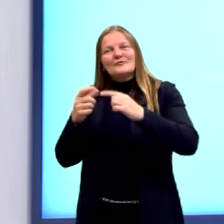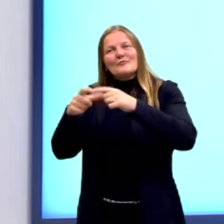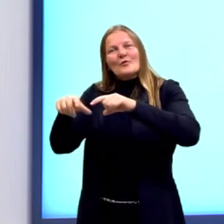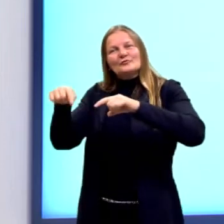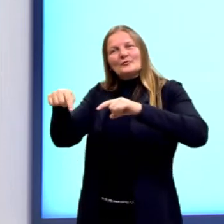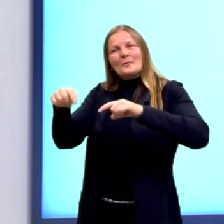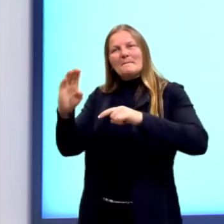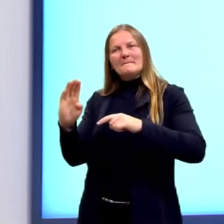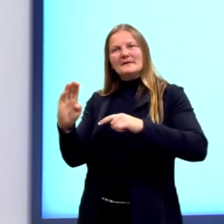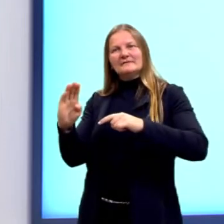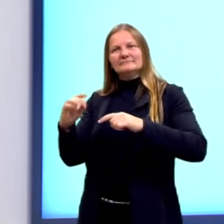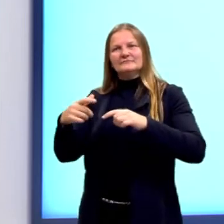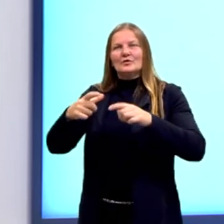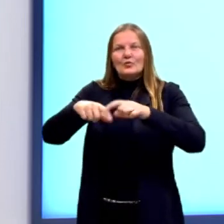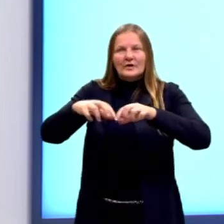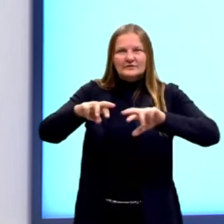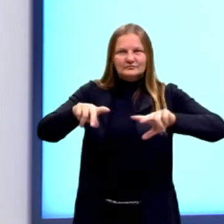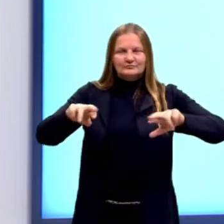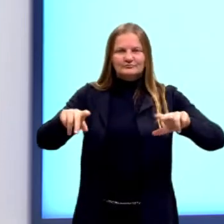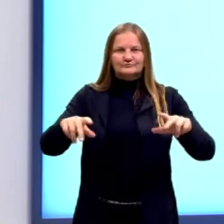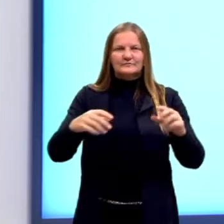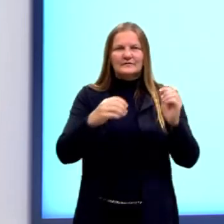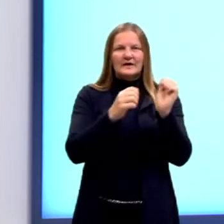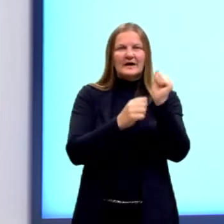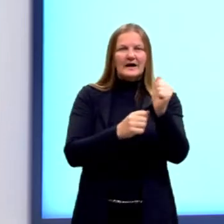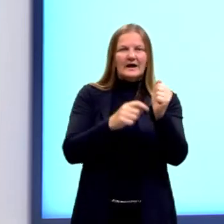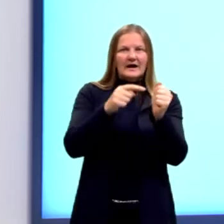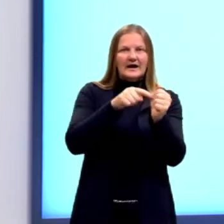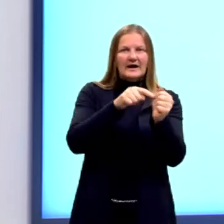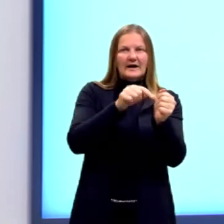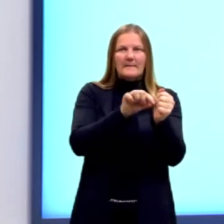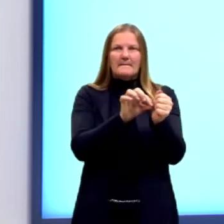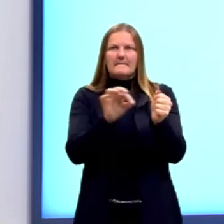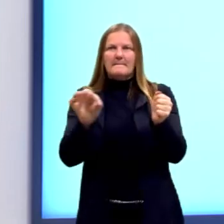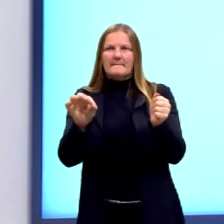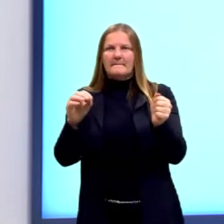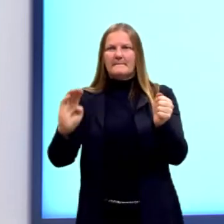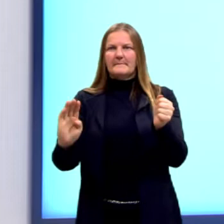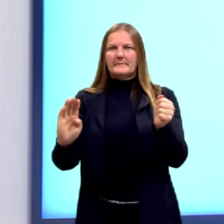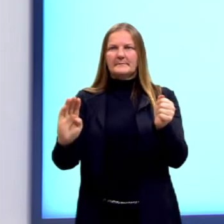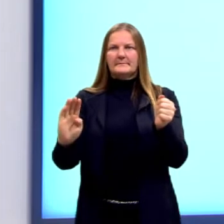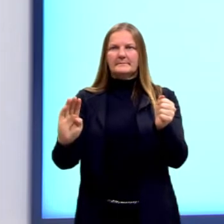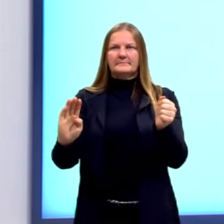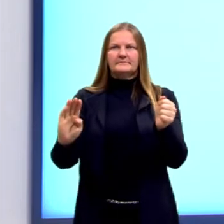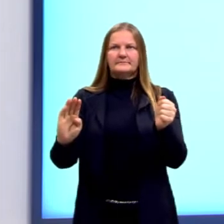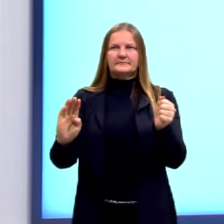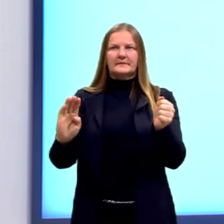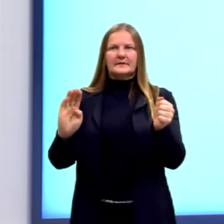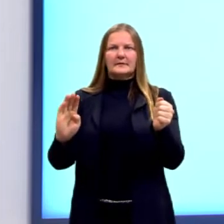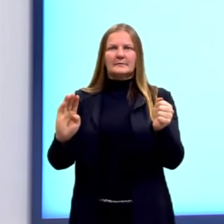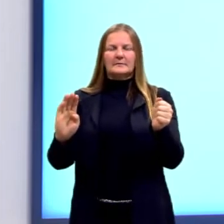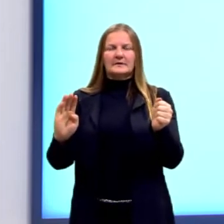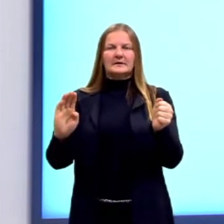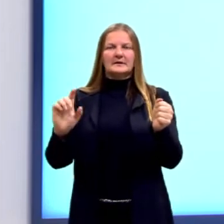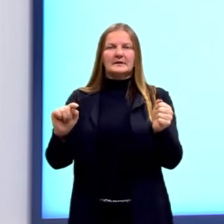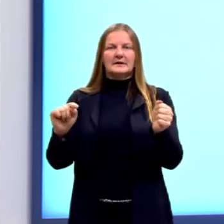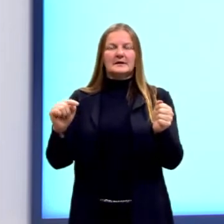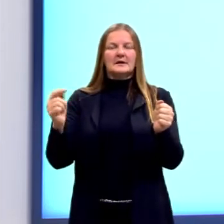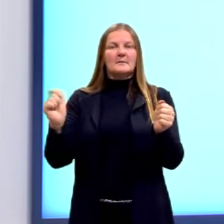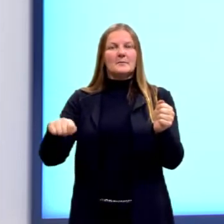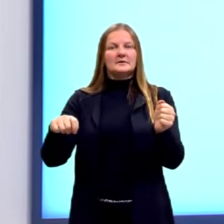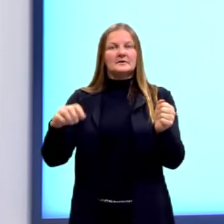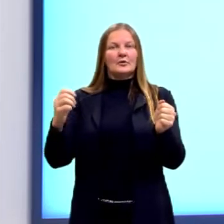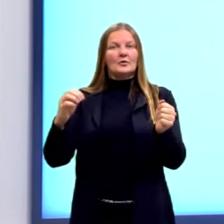Outro. B aqui tá do ponto a ela né vai passar então para esse ponto b e nesse ponto bem a gente tem o que é um